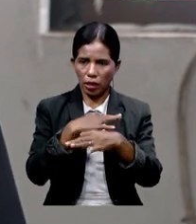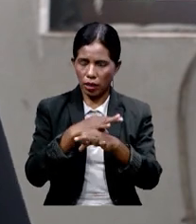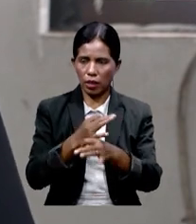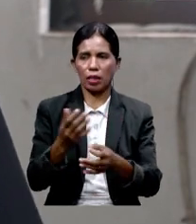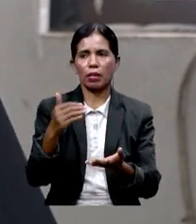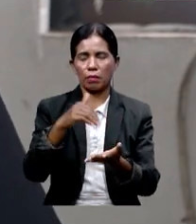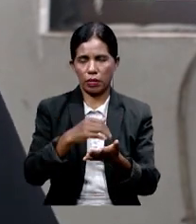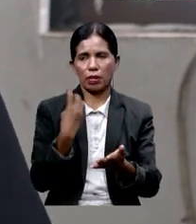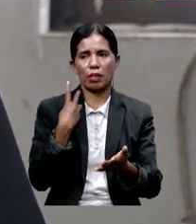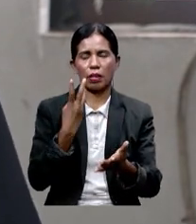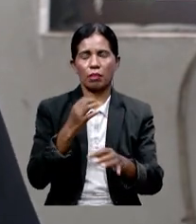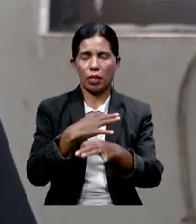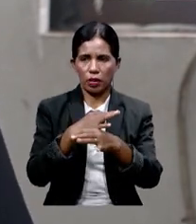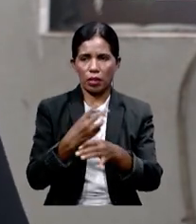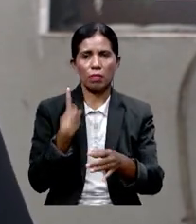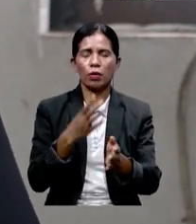sana.